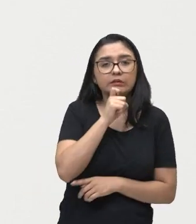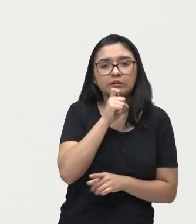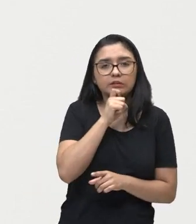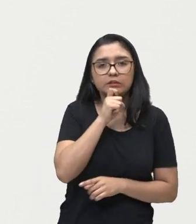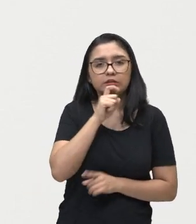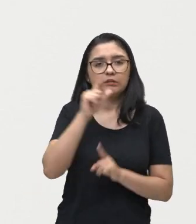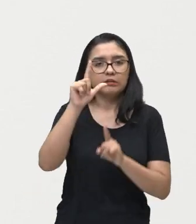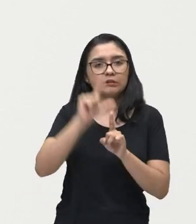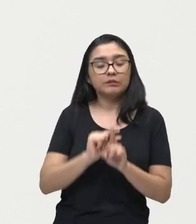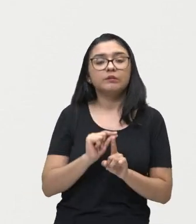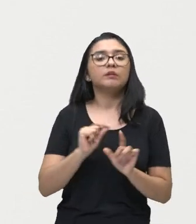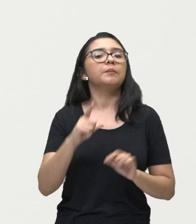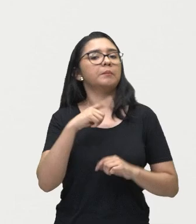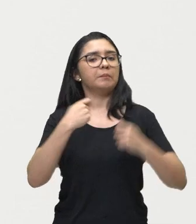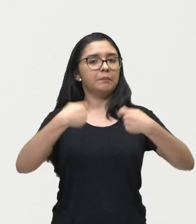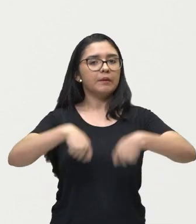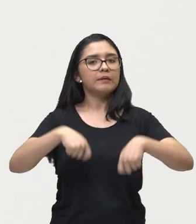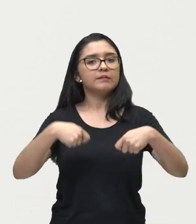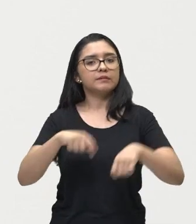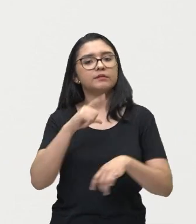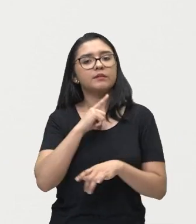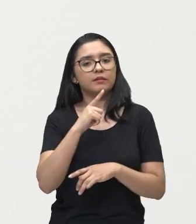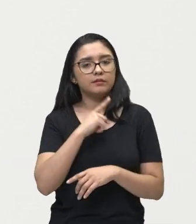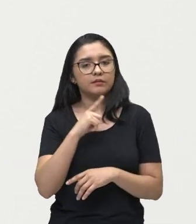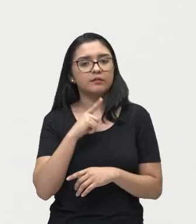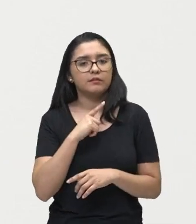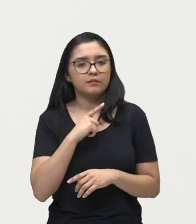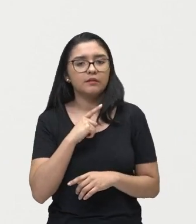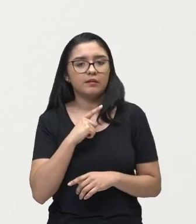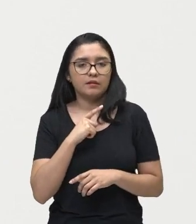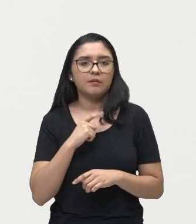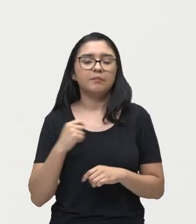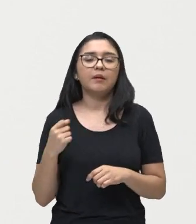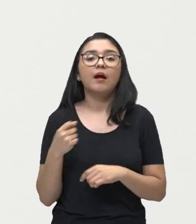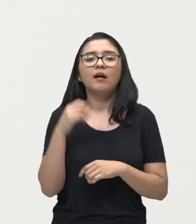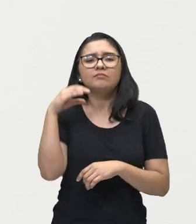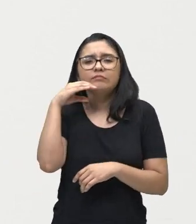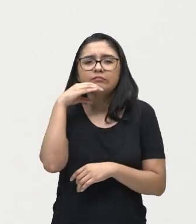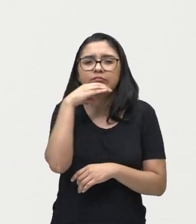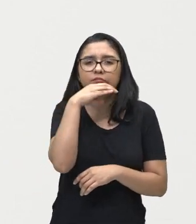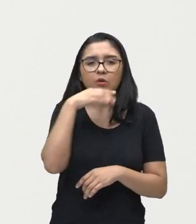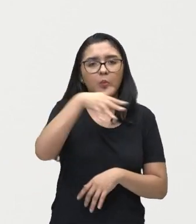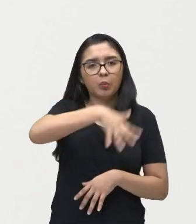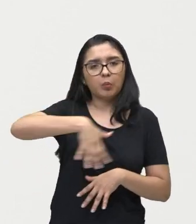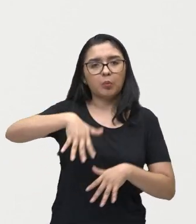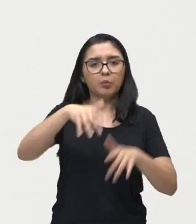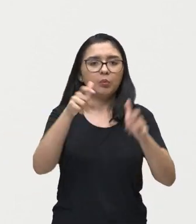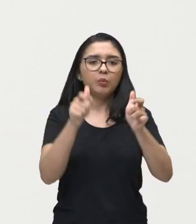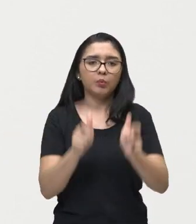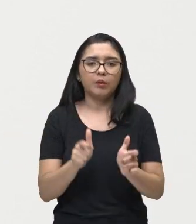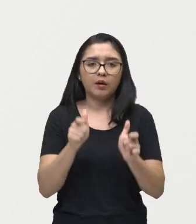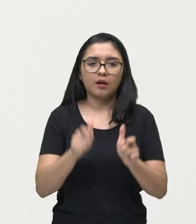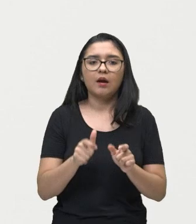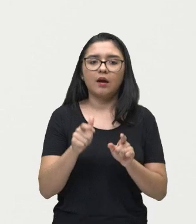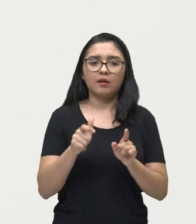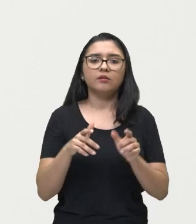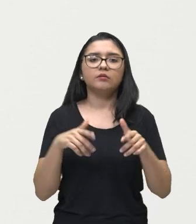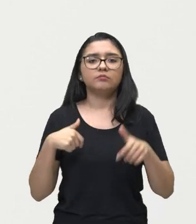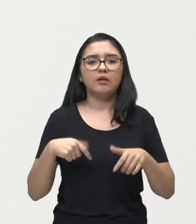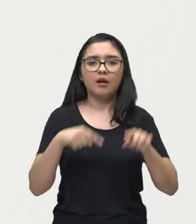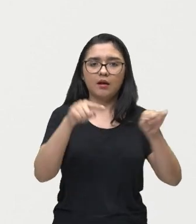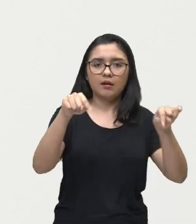preciso ter o aquecedor para aquecer a sala toda, a cozinha, os